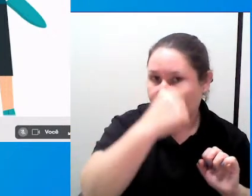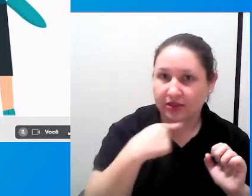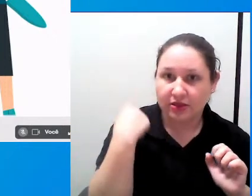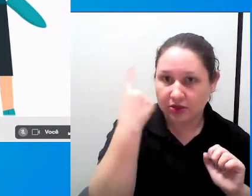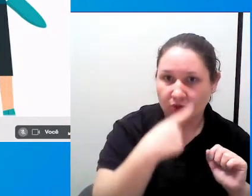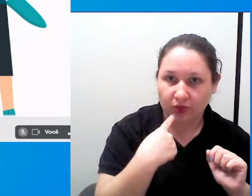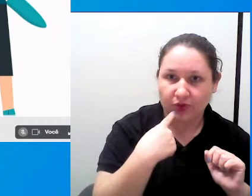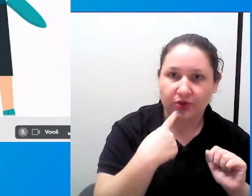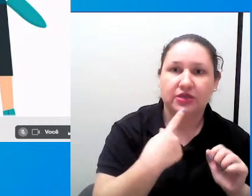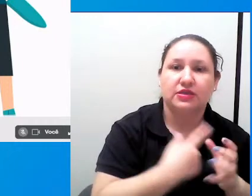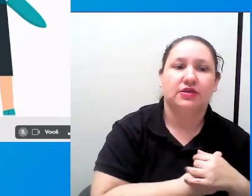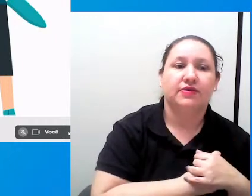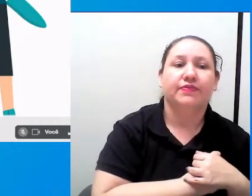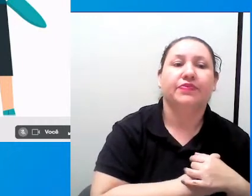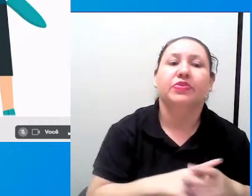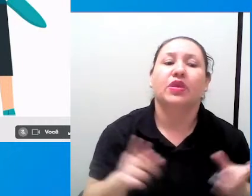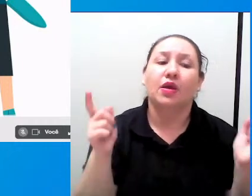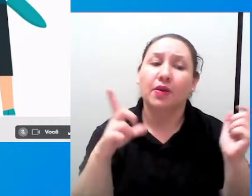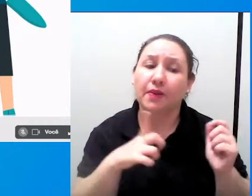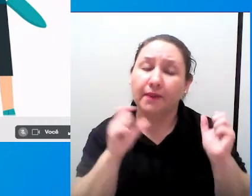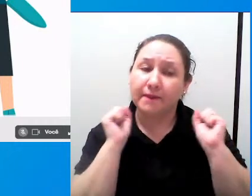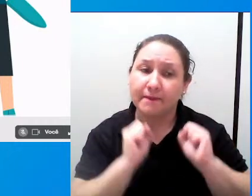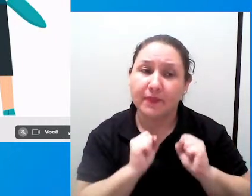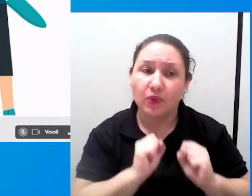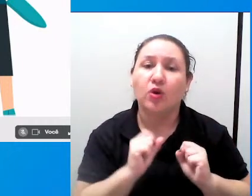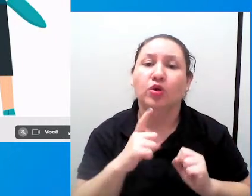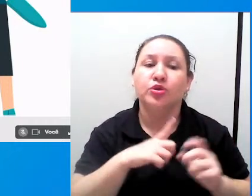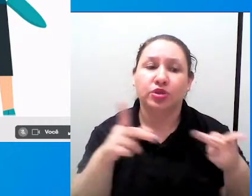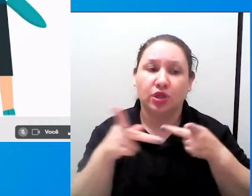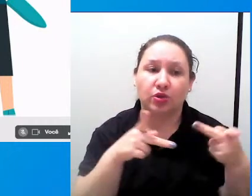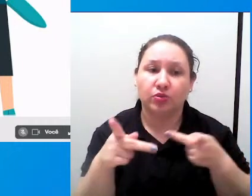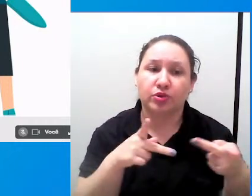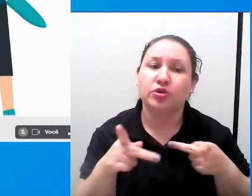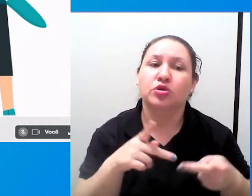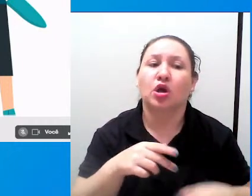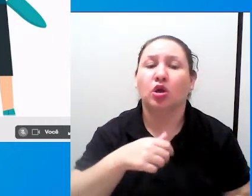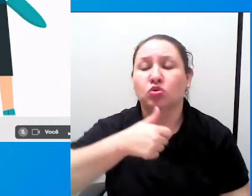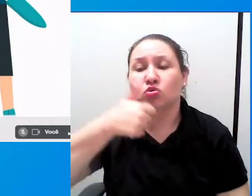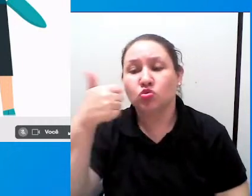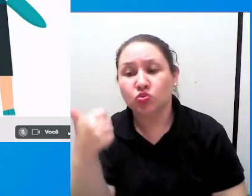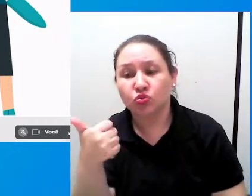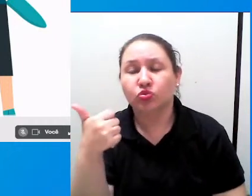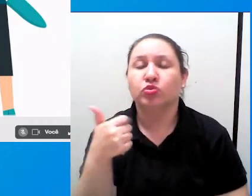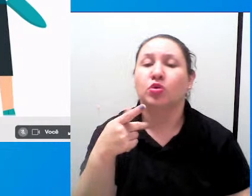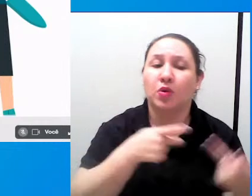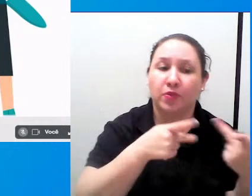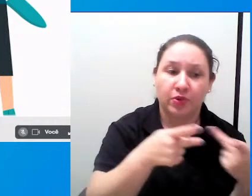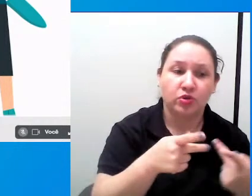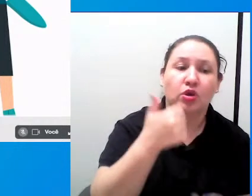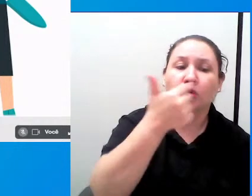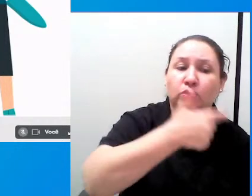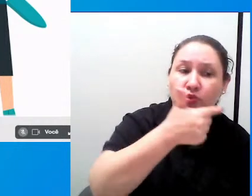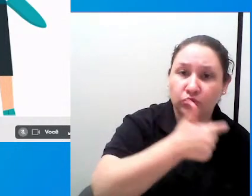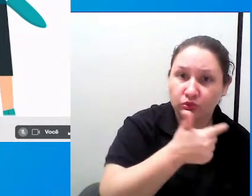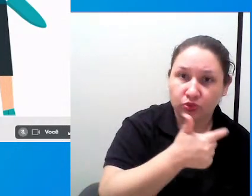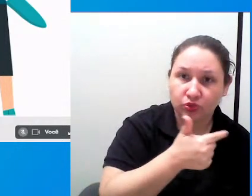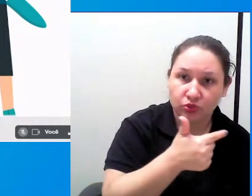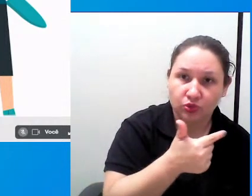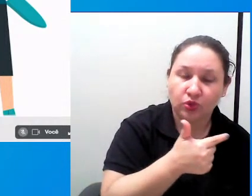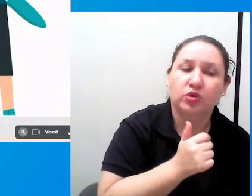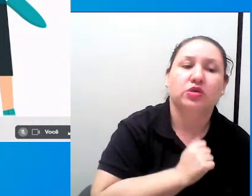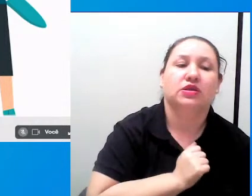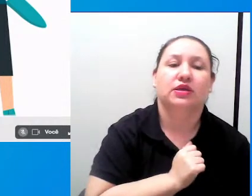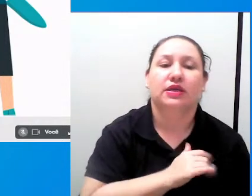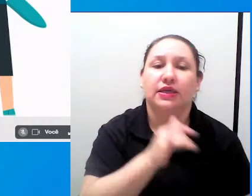110 horas, pode ser atividade de extensão 1 e 2. Então, o estudante que vai inscrever na atividade de extensão 1, ele já